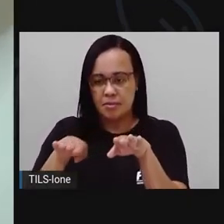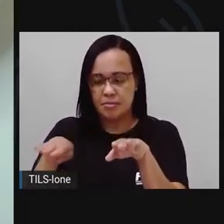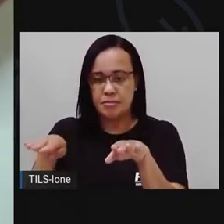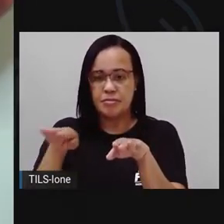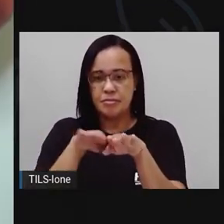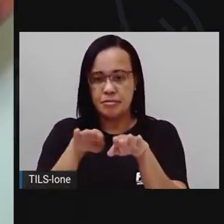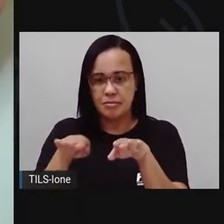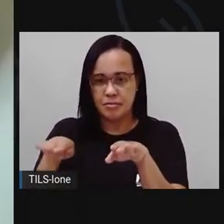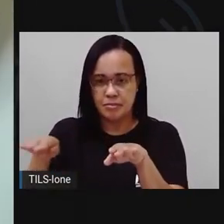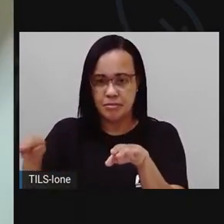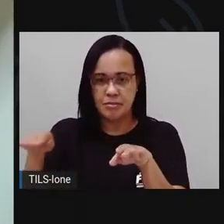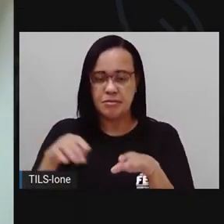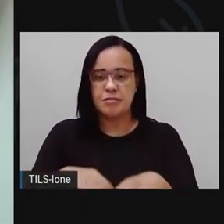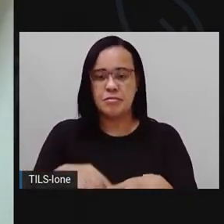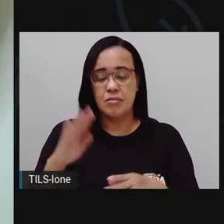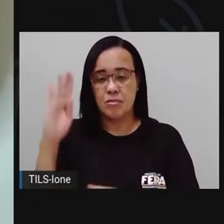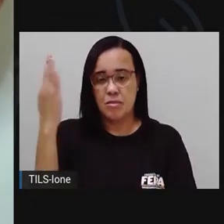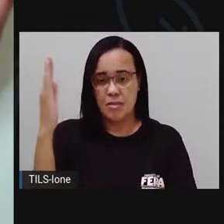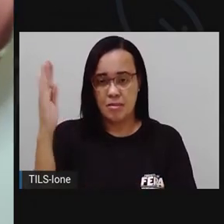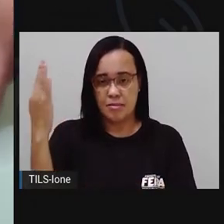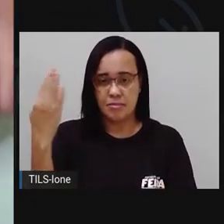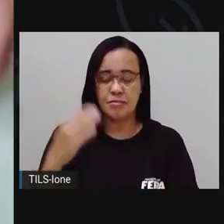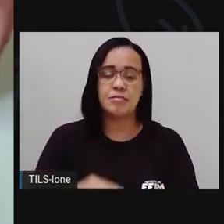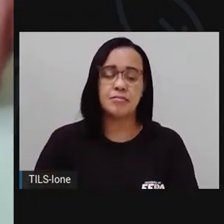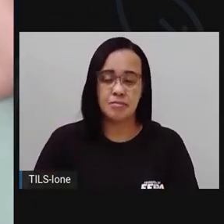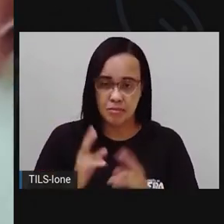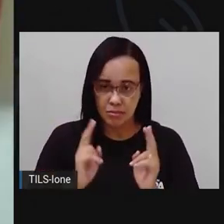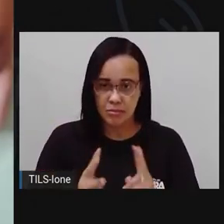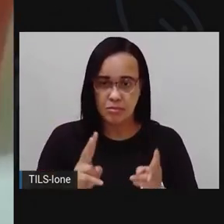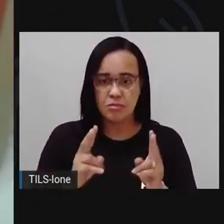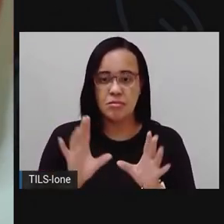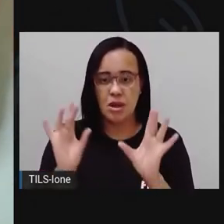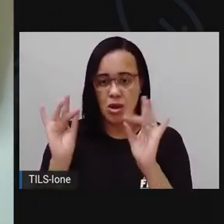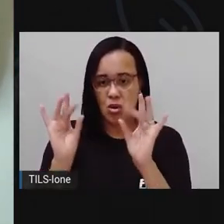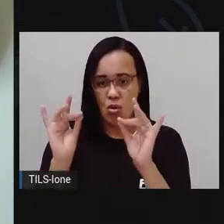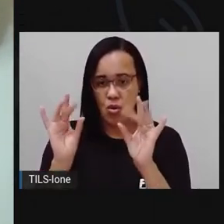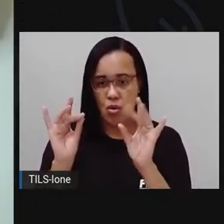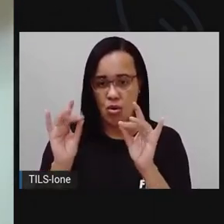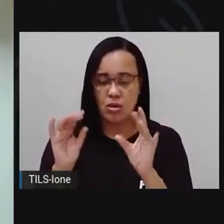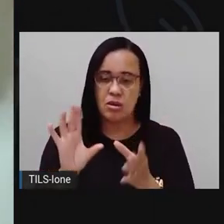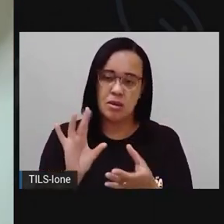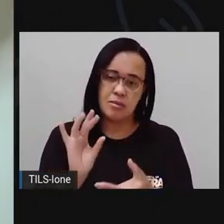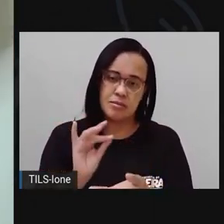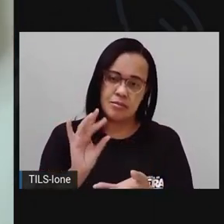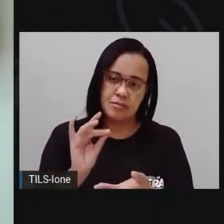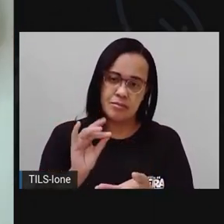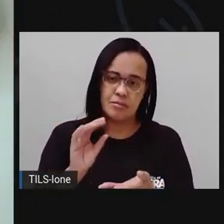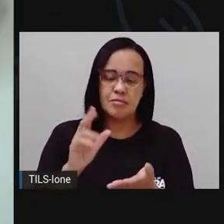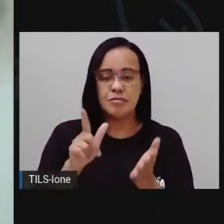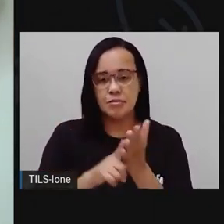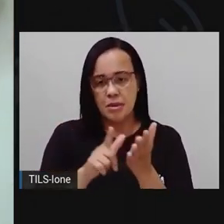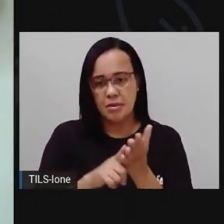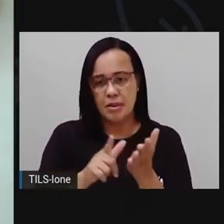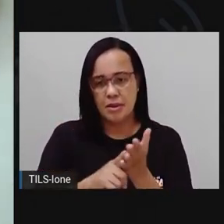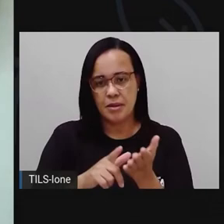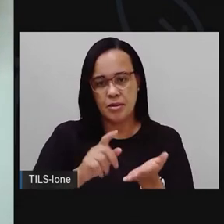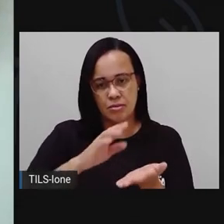outro. Certo? Você passa a cola aqui, ó, no papel e